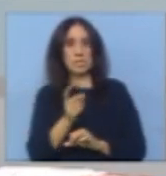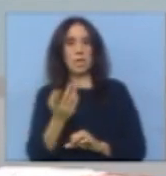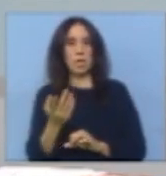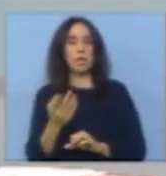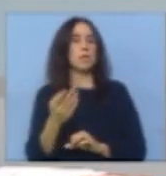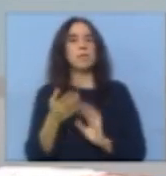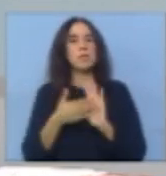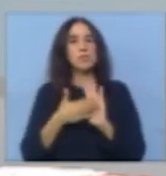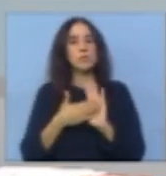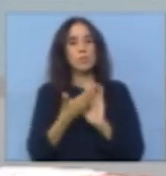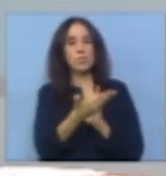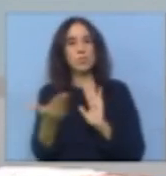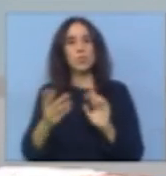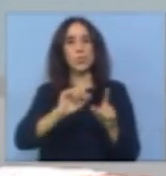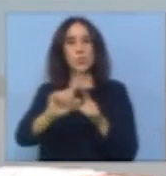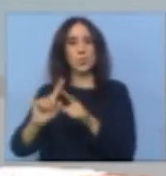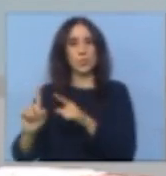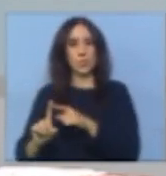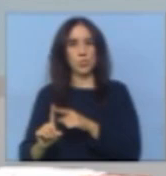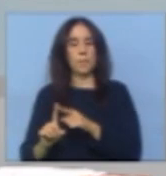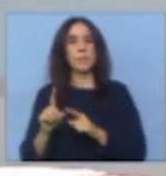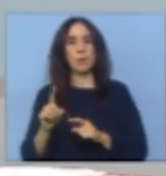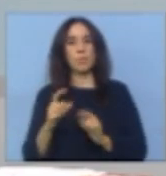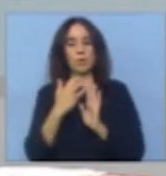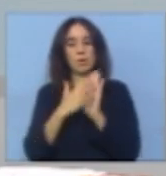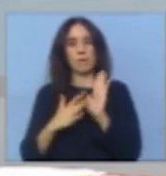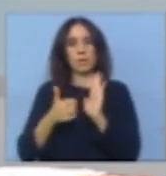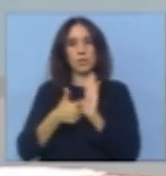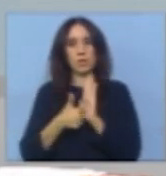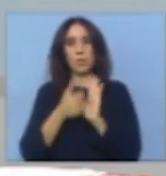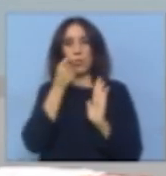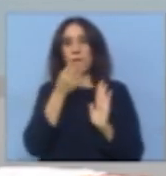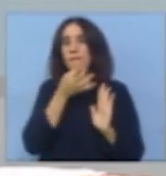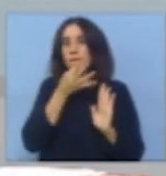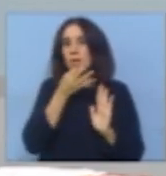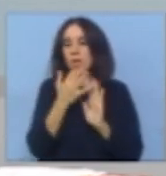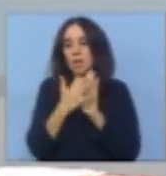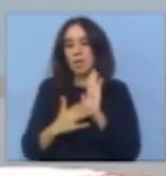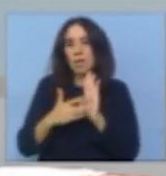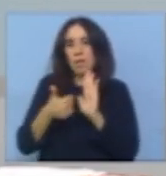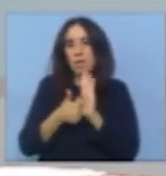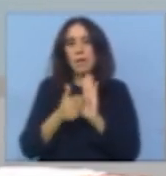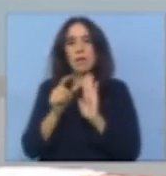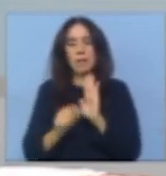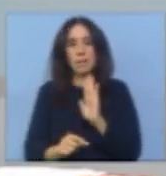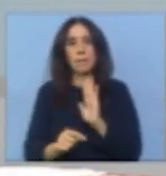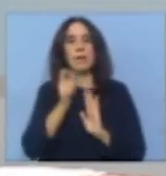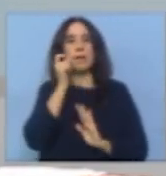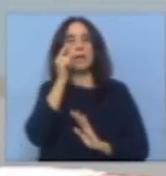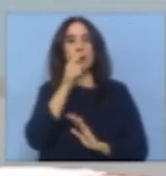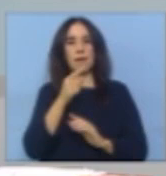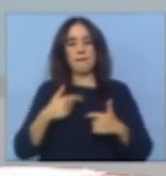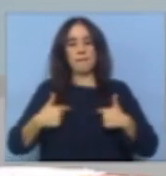muitos testemunhos em como o Evangelho, e aí quando ele fala do Evangelho, é também não só naqueles que o